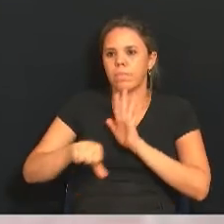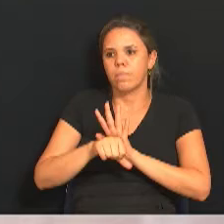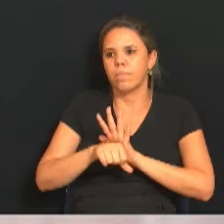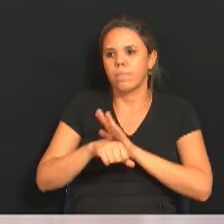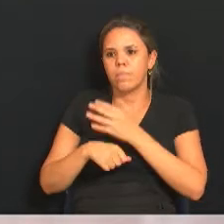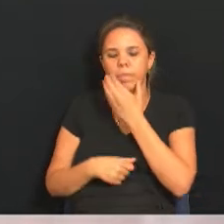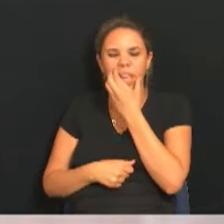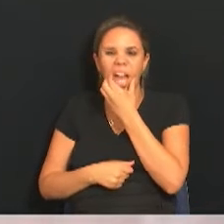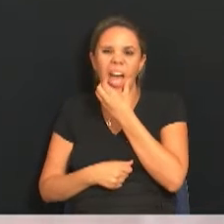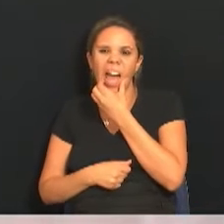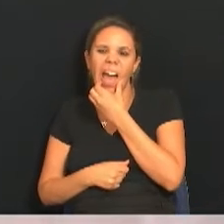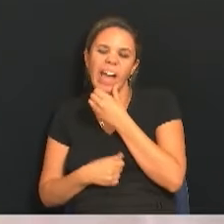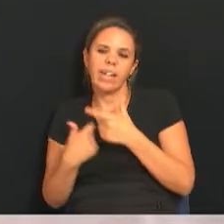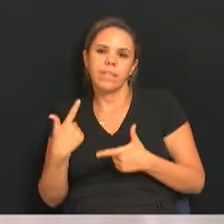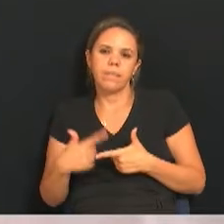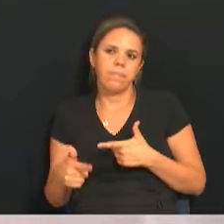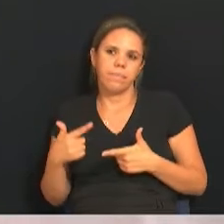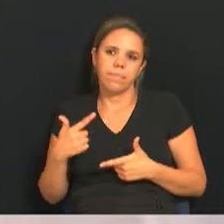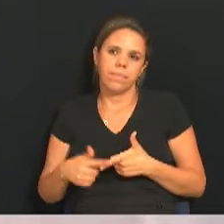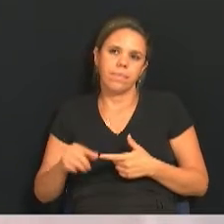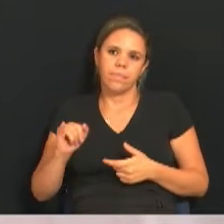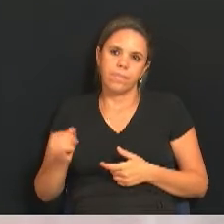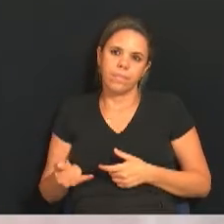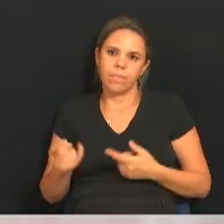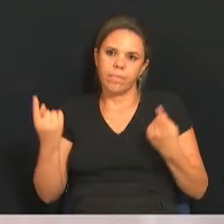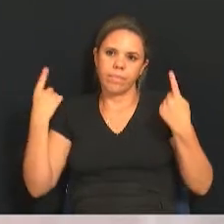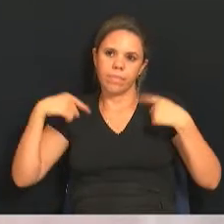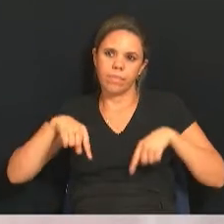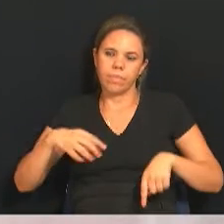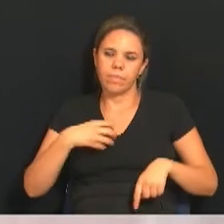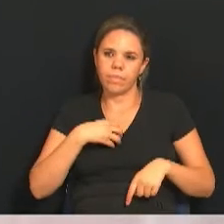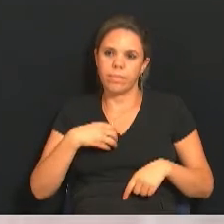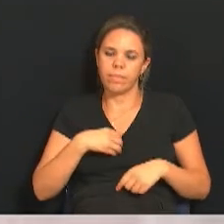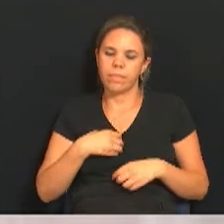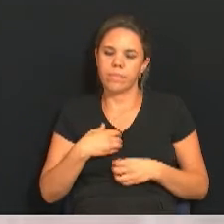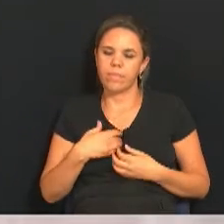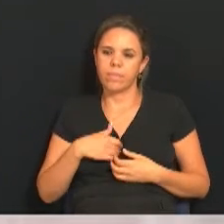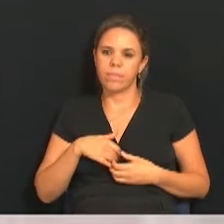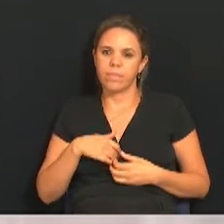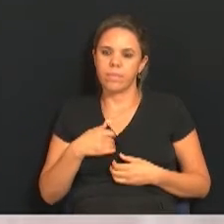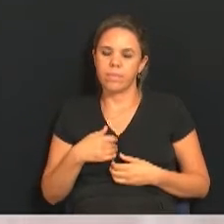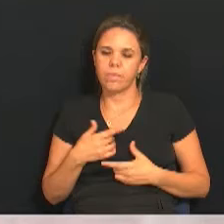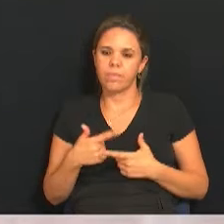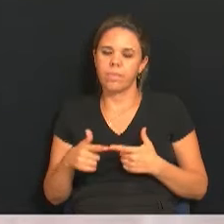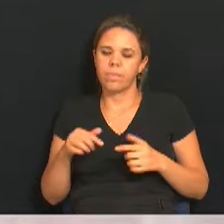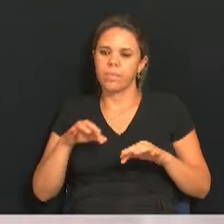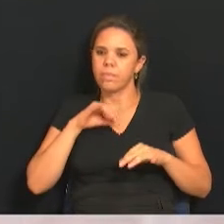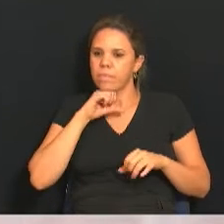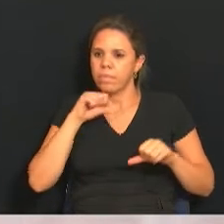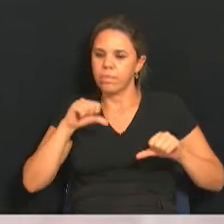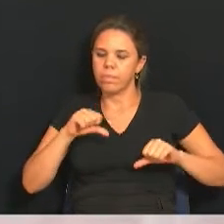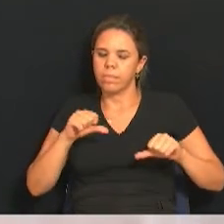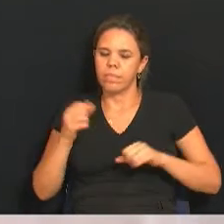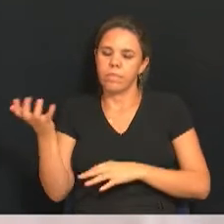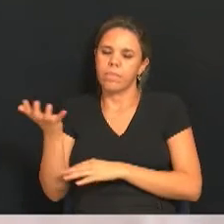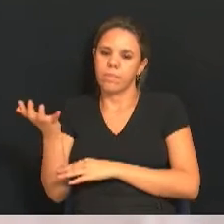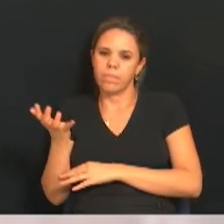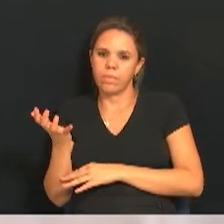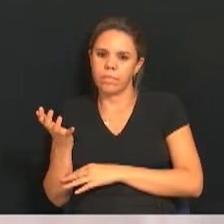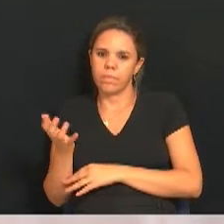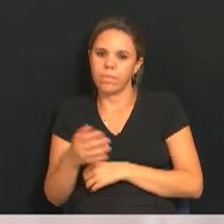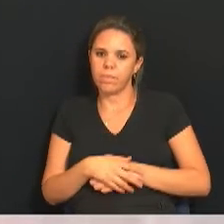para cometer crimes utilizando-se dos ambientes degradados onde esses moradores de rua têm